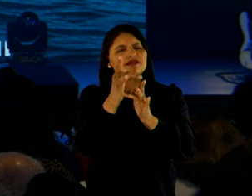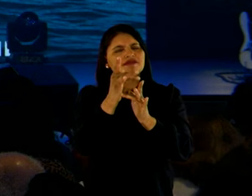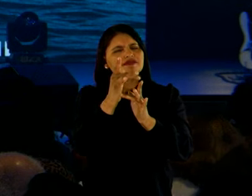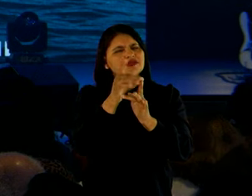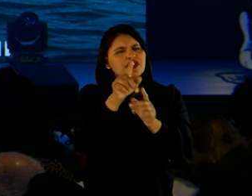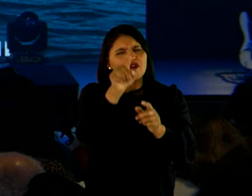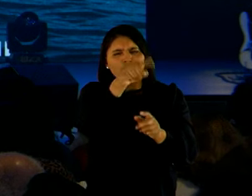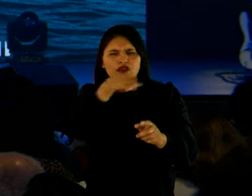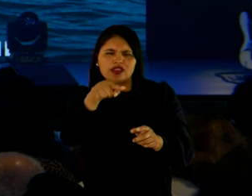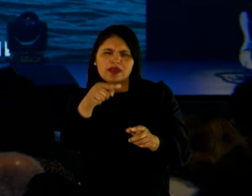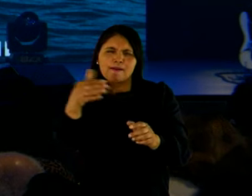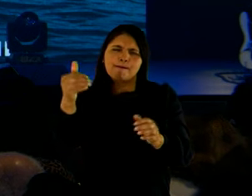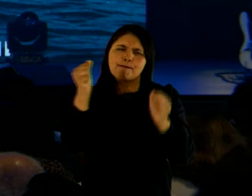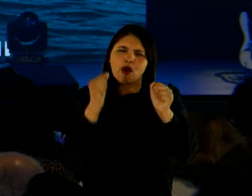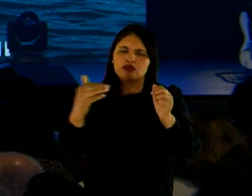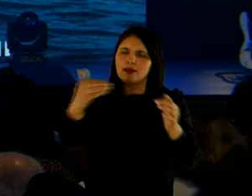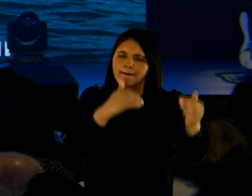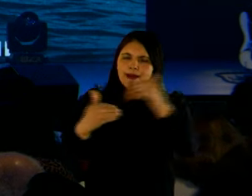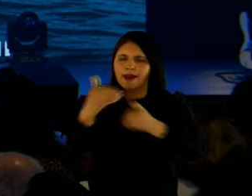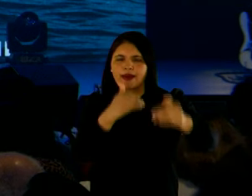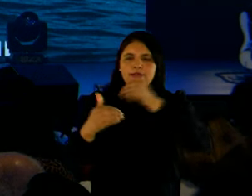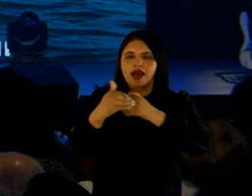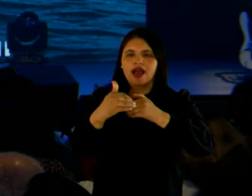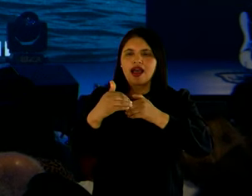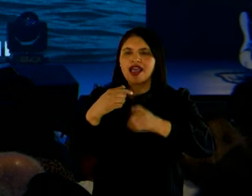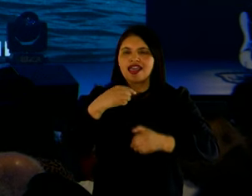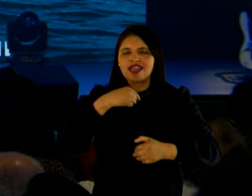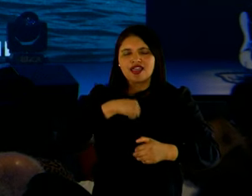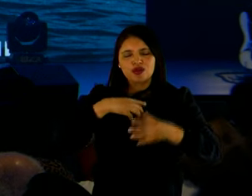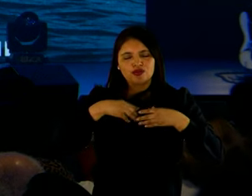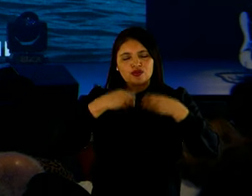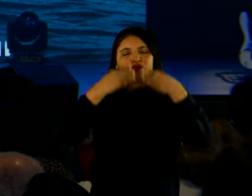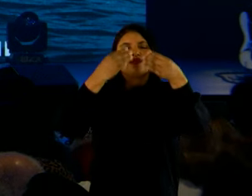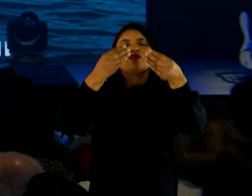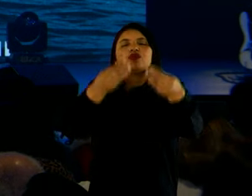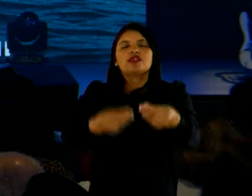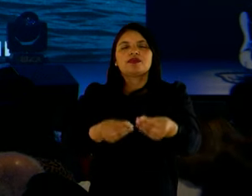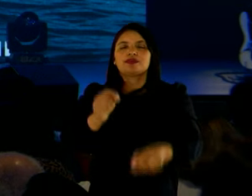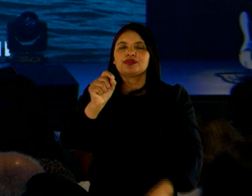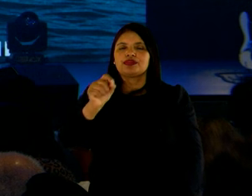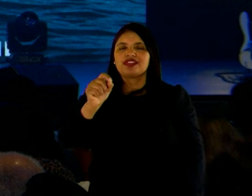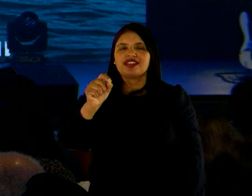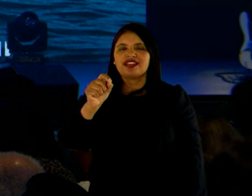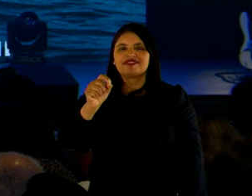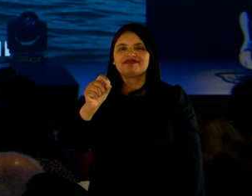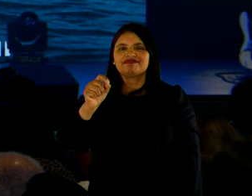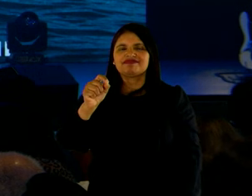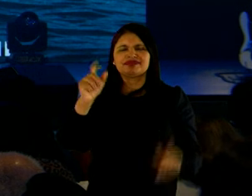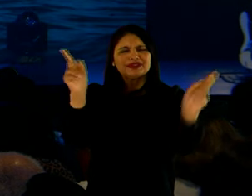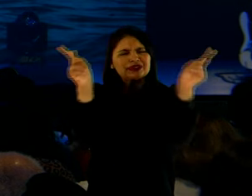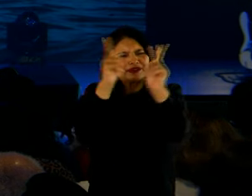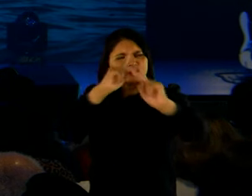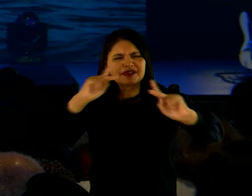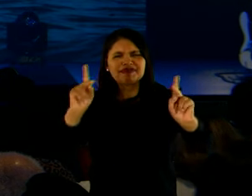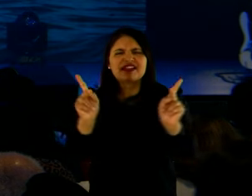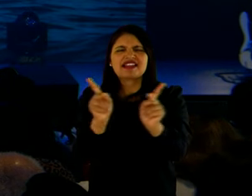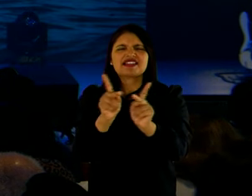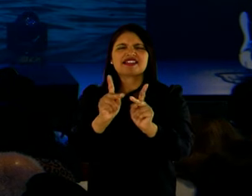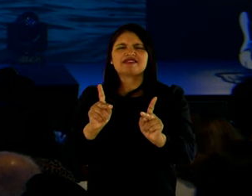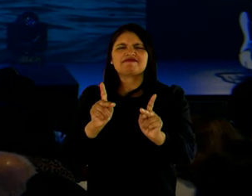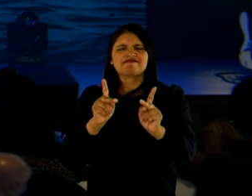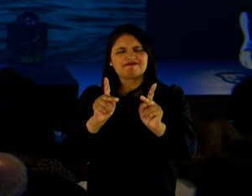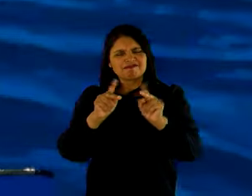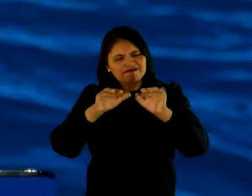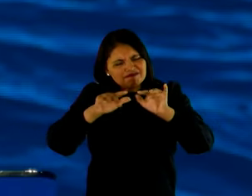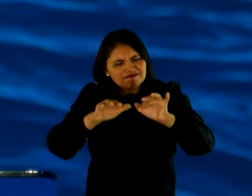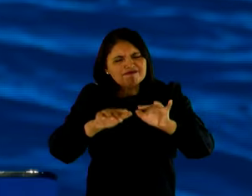eu vos aliviarei. Não é você que vai tirar a carga de alguém, mas é Jesus. Mas o Senhor